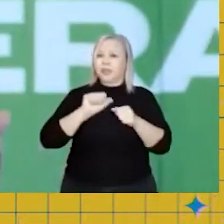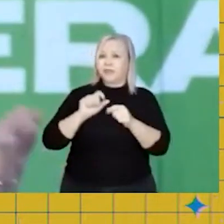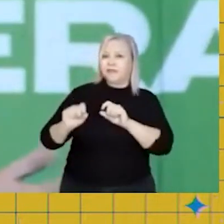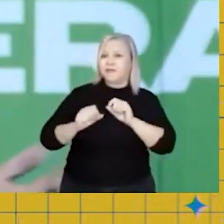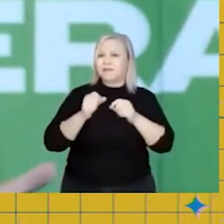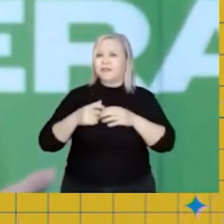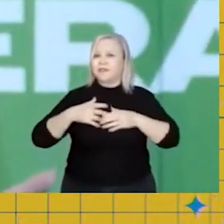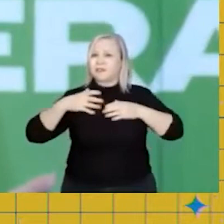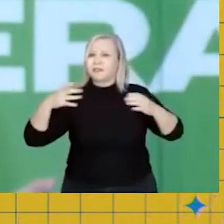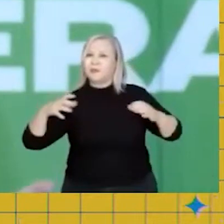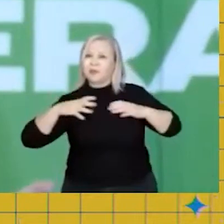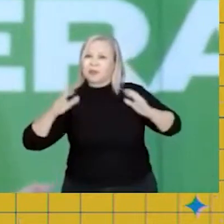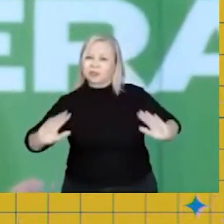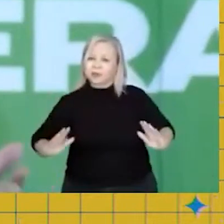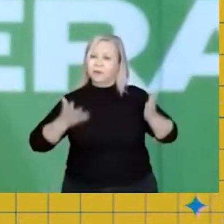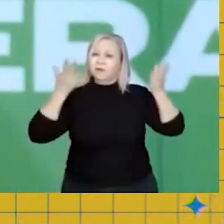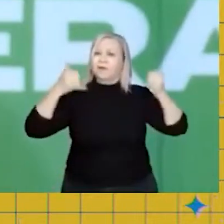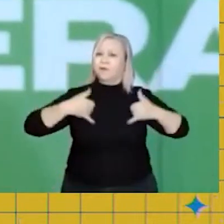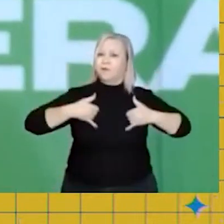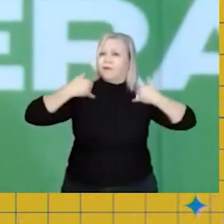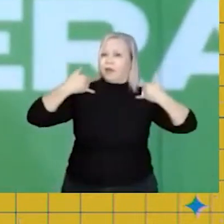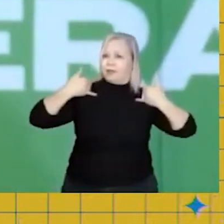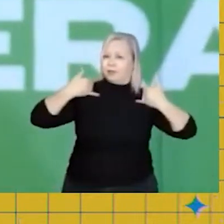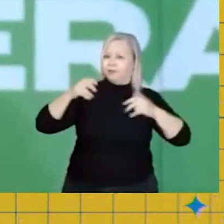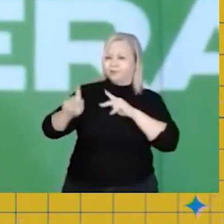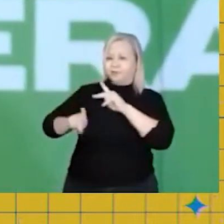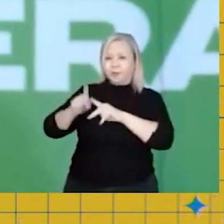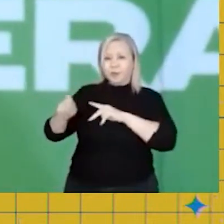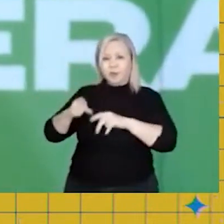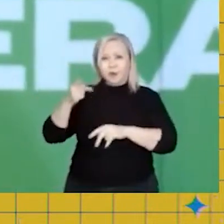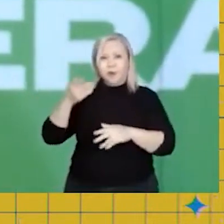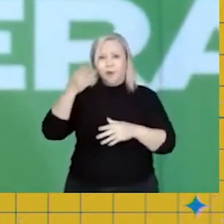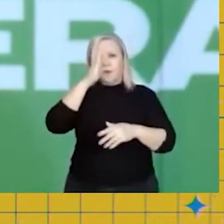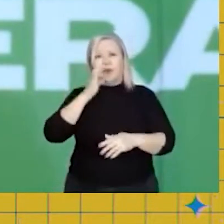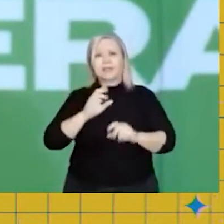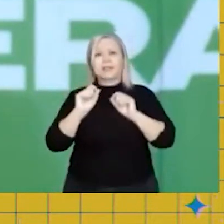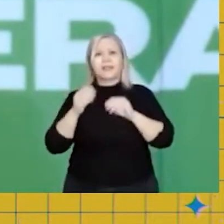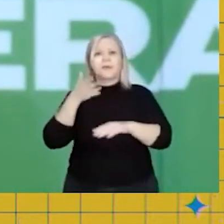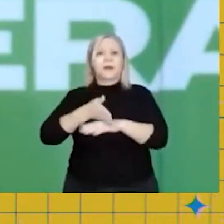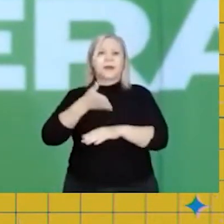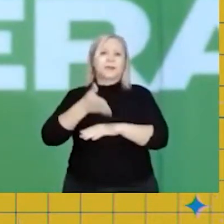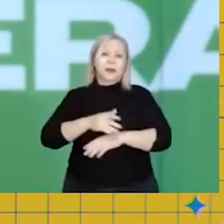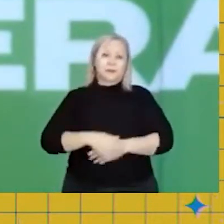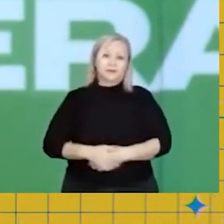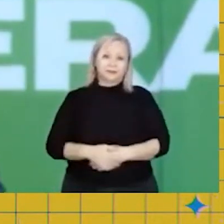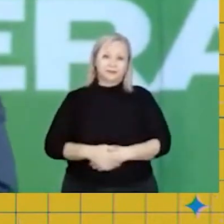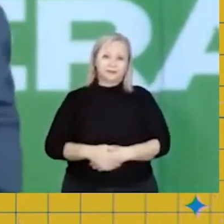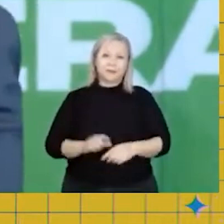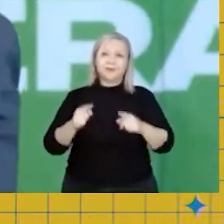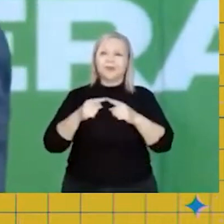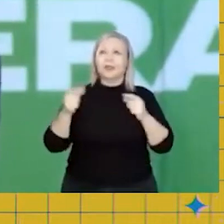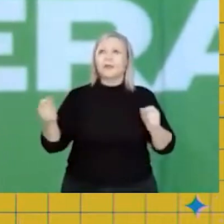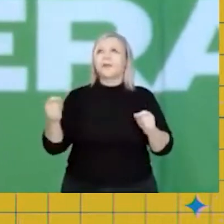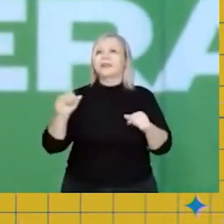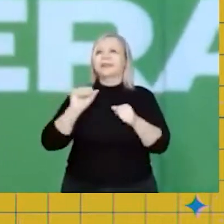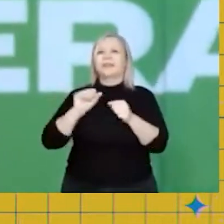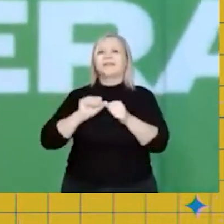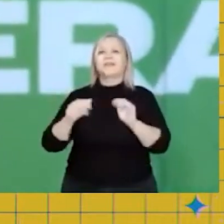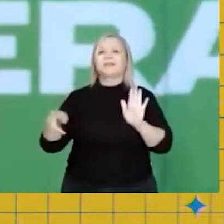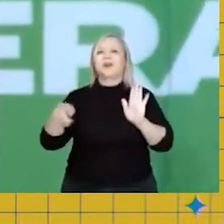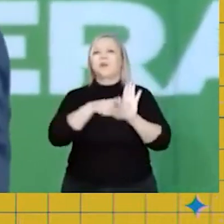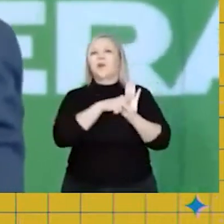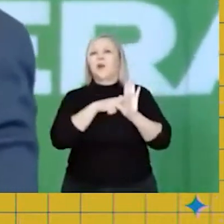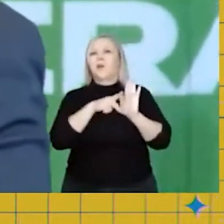brasileiro participar da independência. Não, mas ele resolveu fazer para ele. É dele. Ele que já disse. As